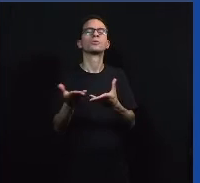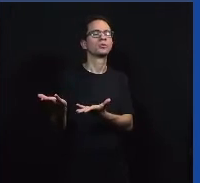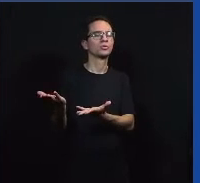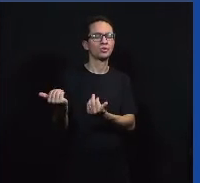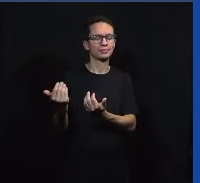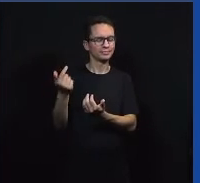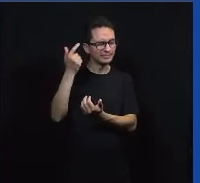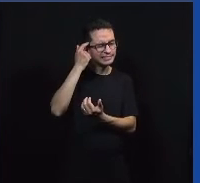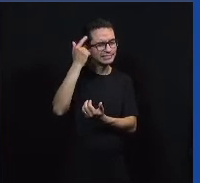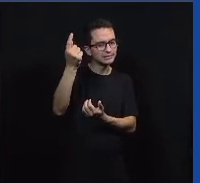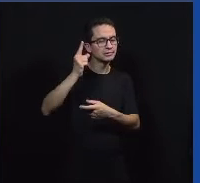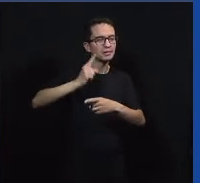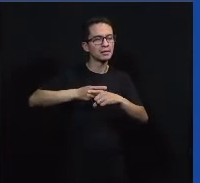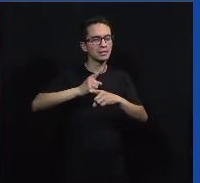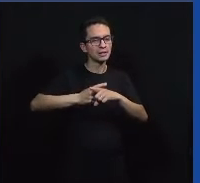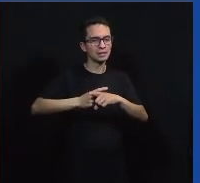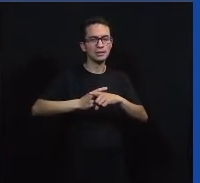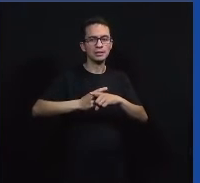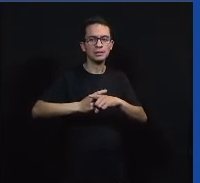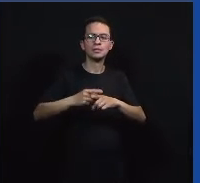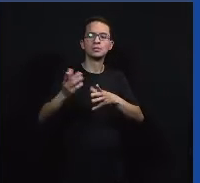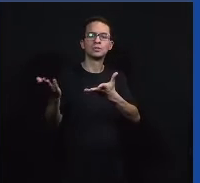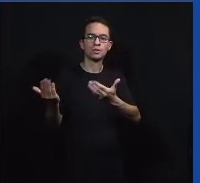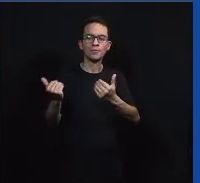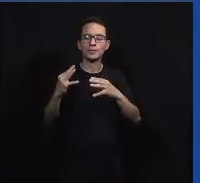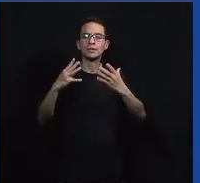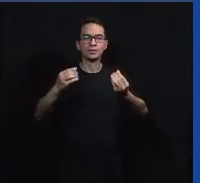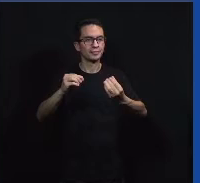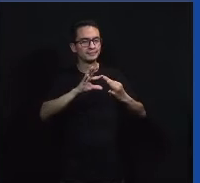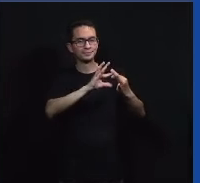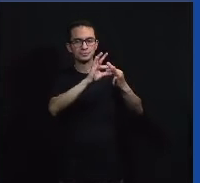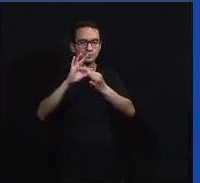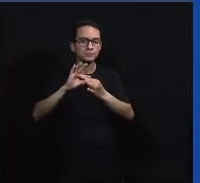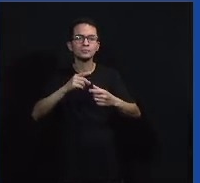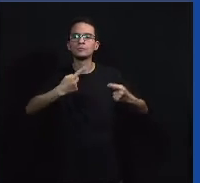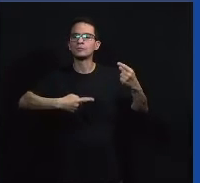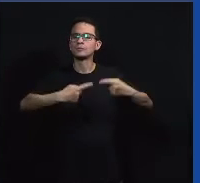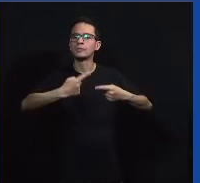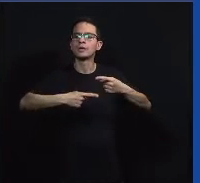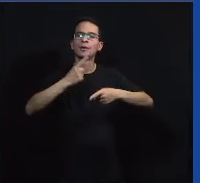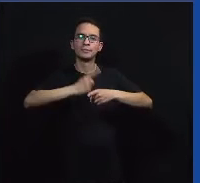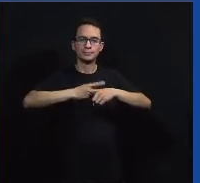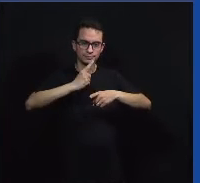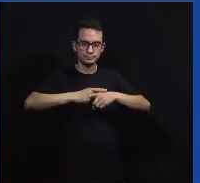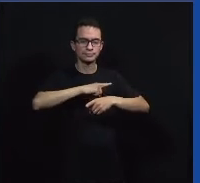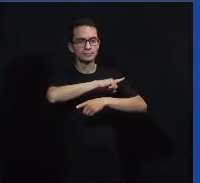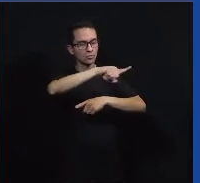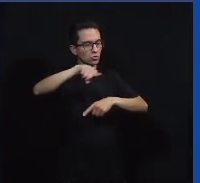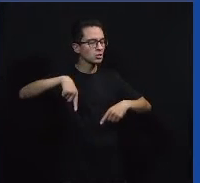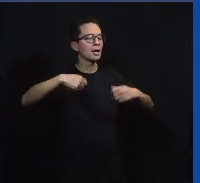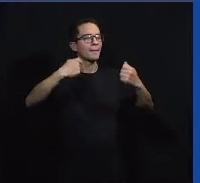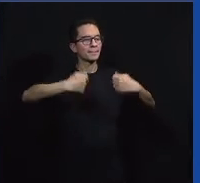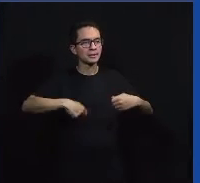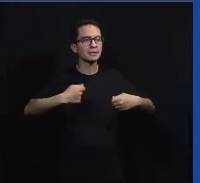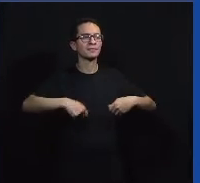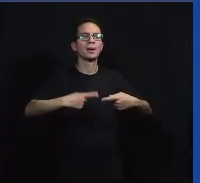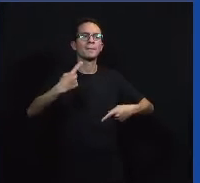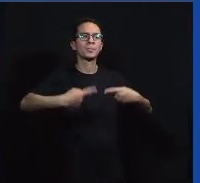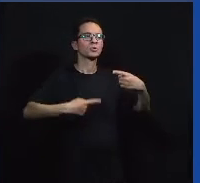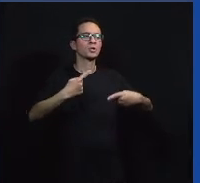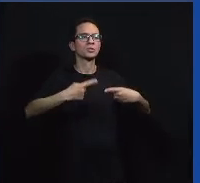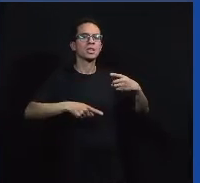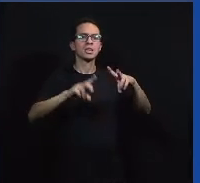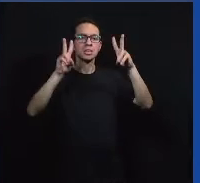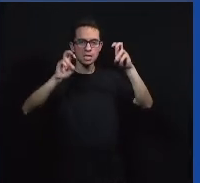que temas que eles tinham interesse se relacionavam com a política, e eles precisavam da política para potencializar esses temas, para